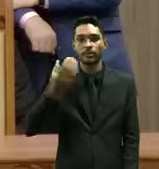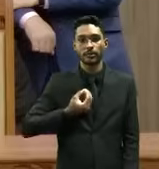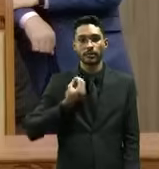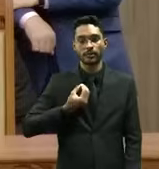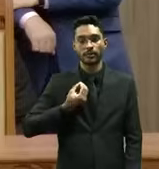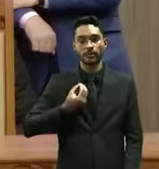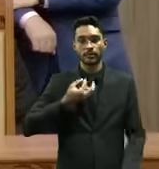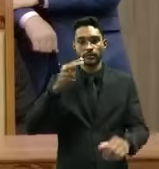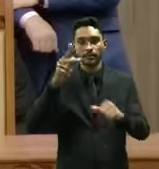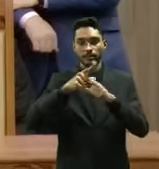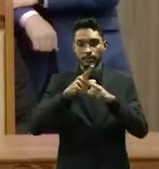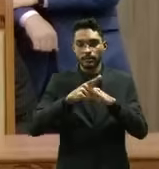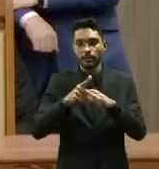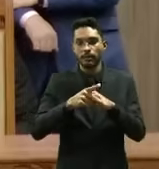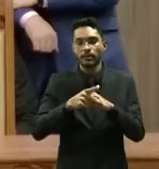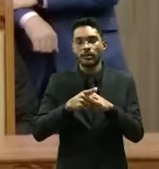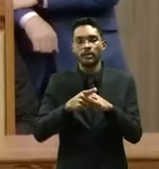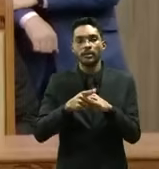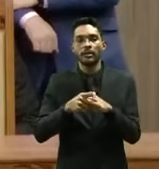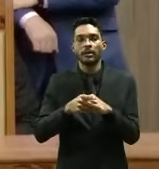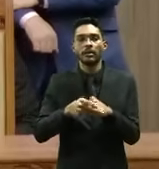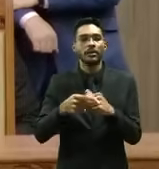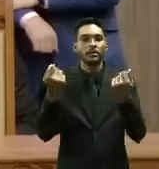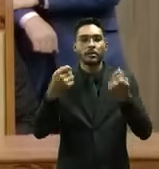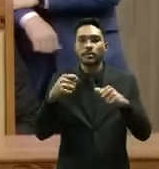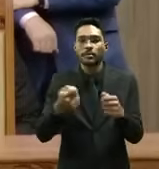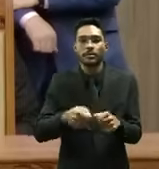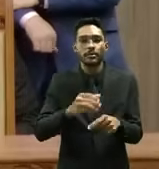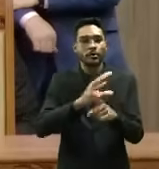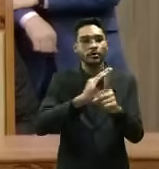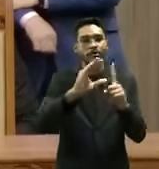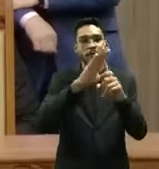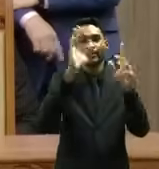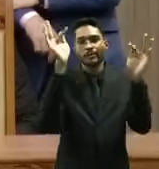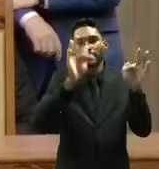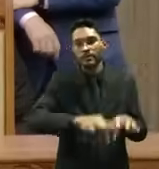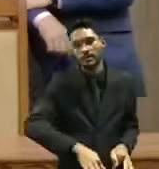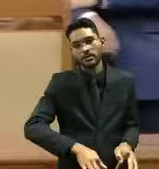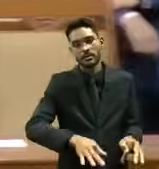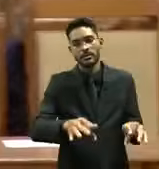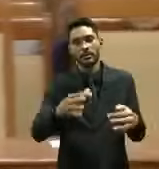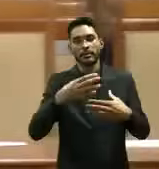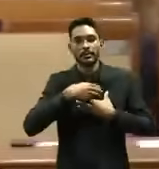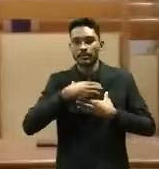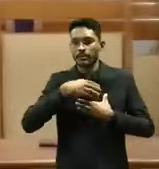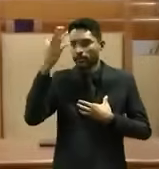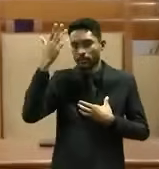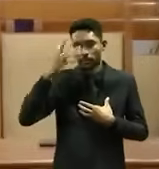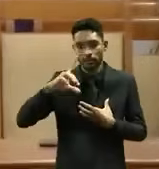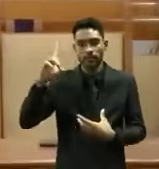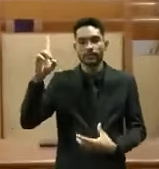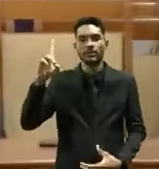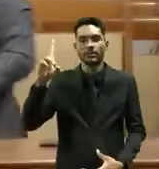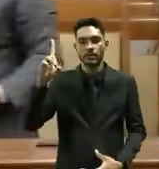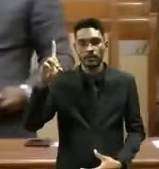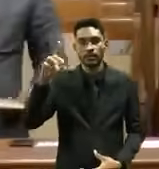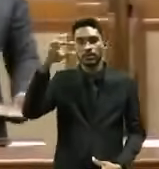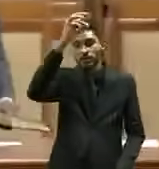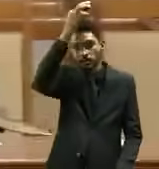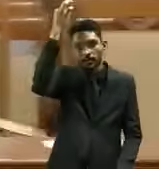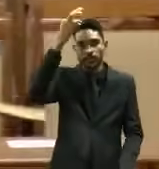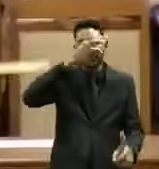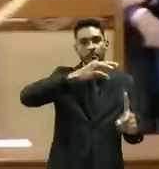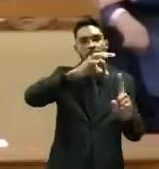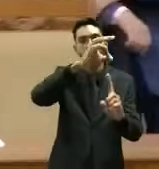orar para Jesus batizar ele pode batizar crente sedento No momento que está ouvindo a palavra de Deus pode ou não pode a outra